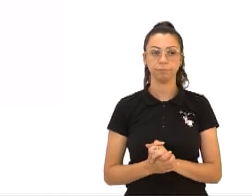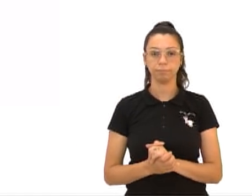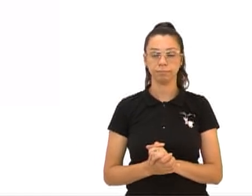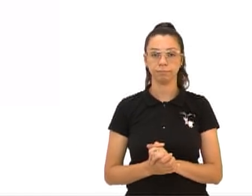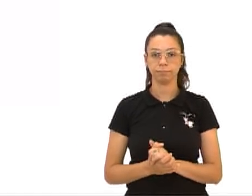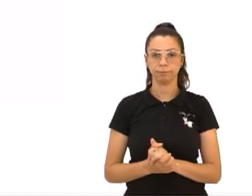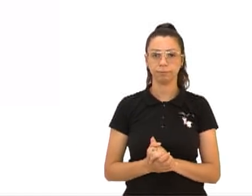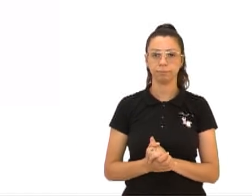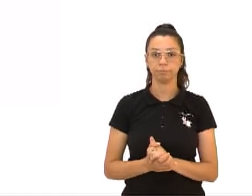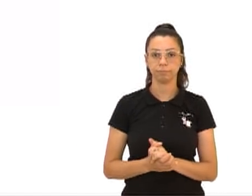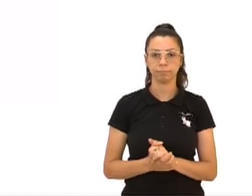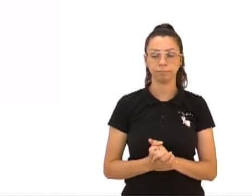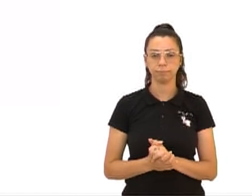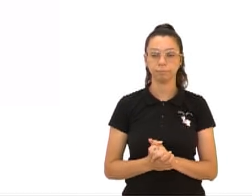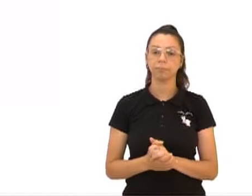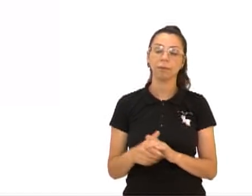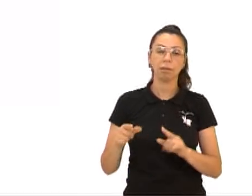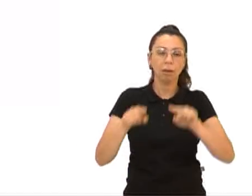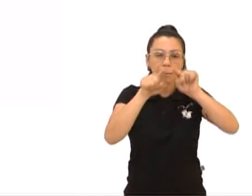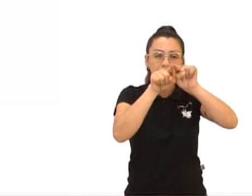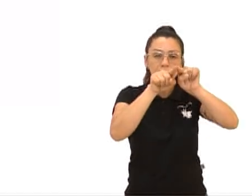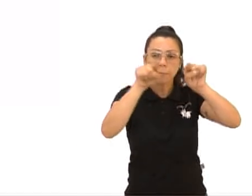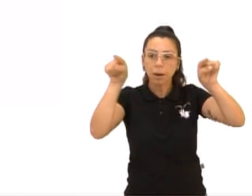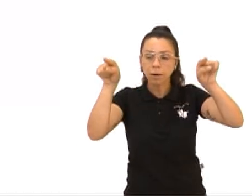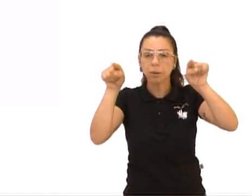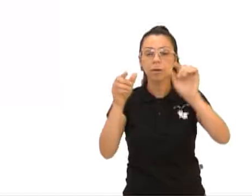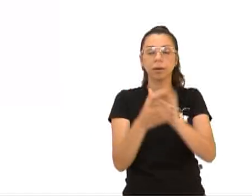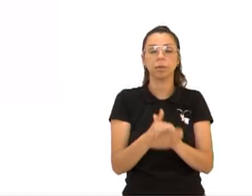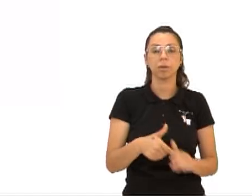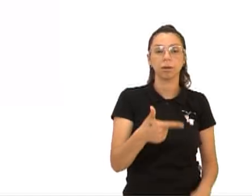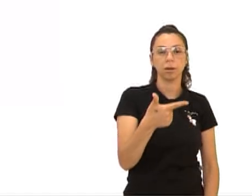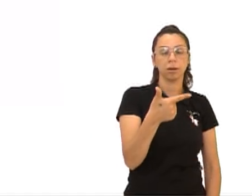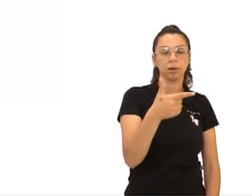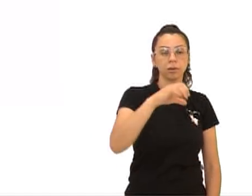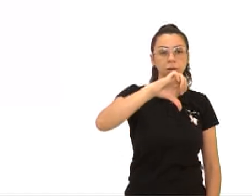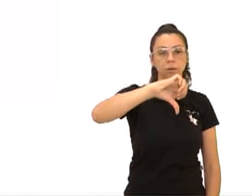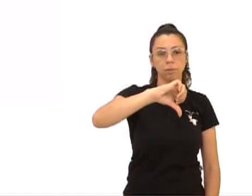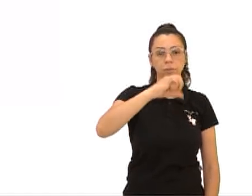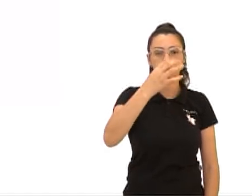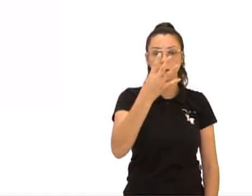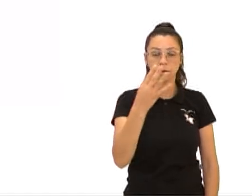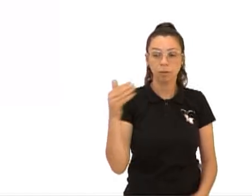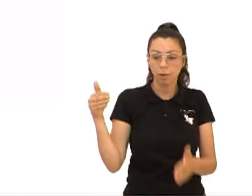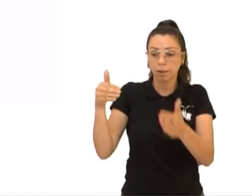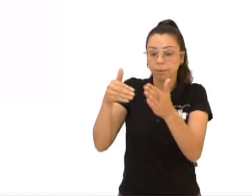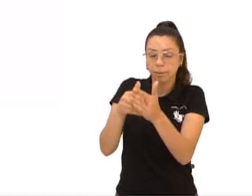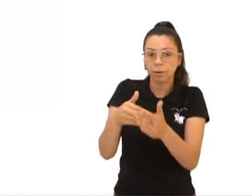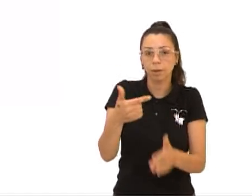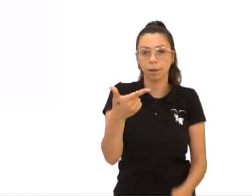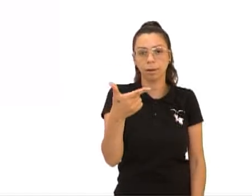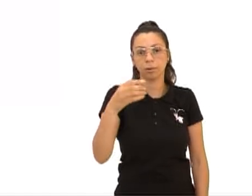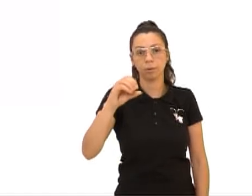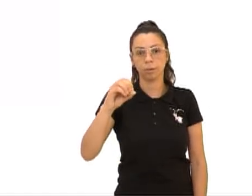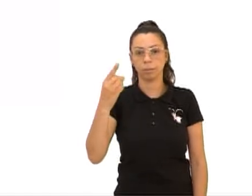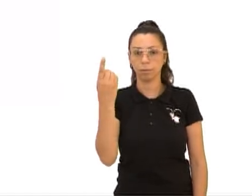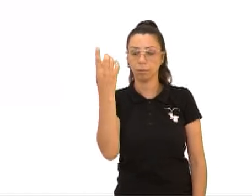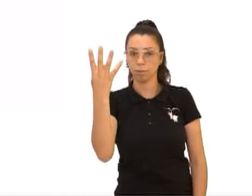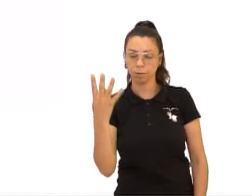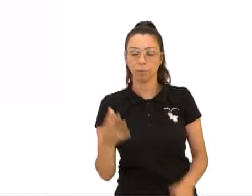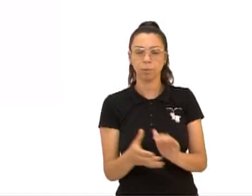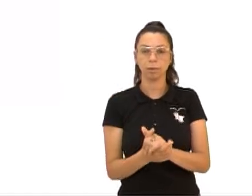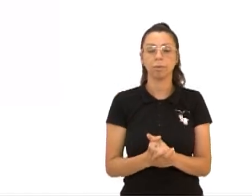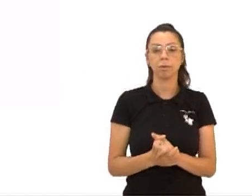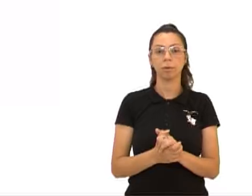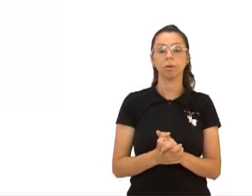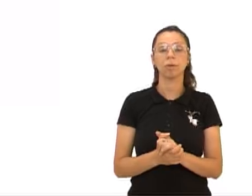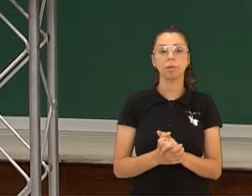Uma linha histórica aqui, né, de 95 a 2014, isso foi aumentando entre 2011 e